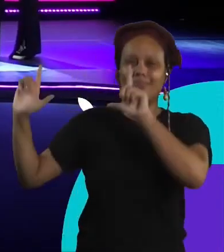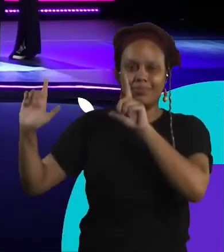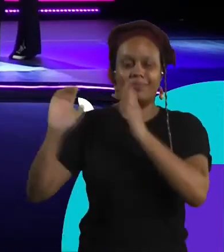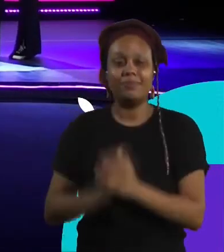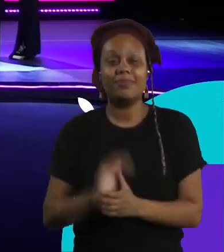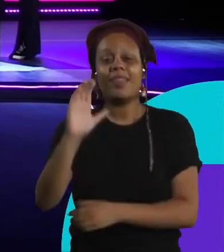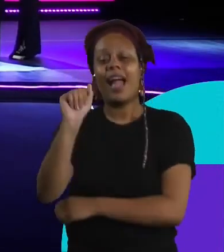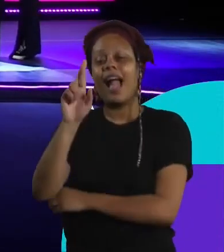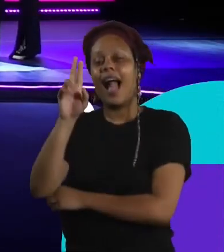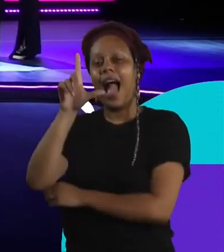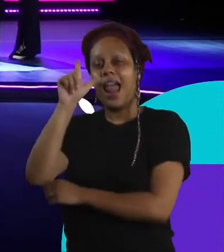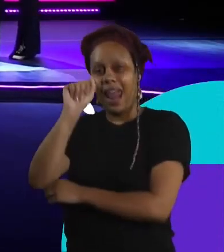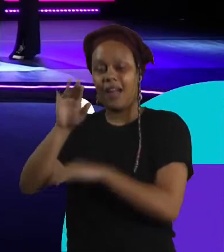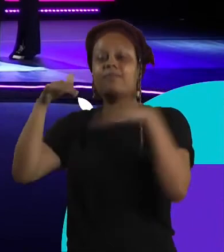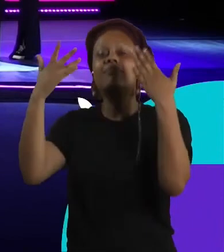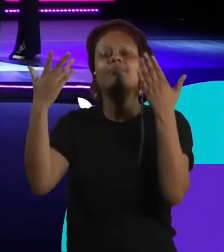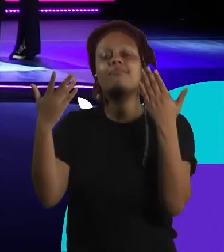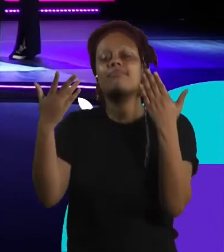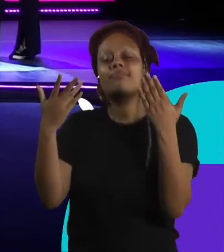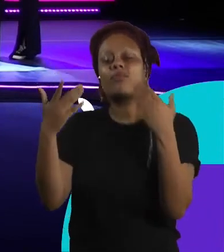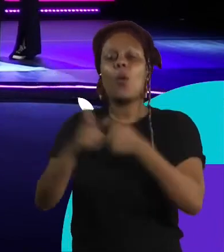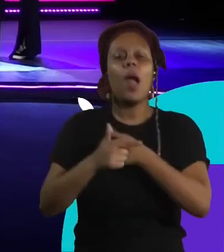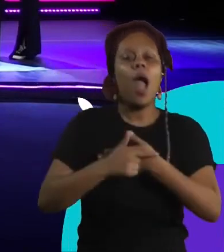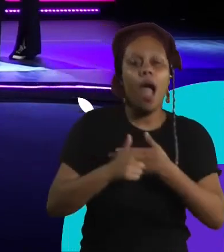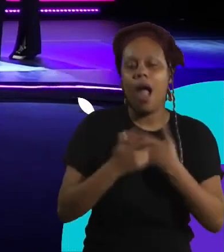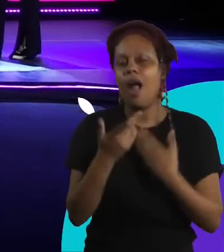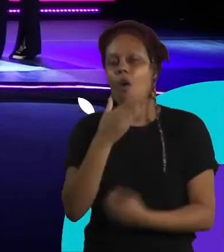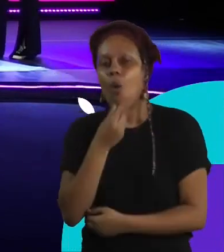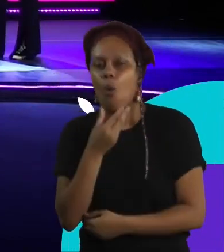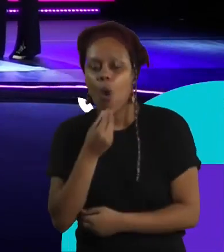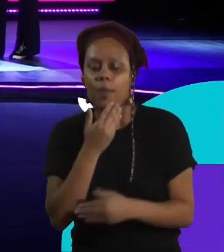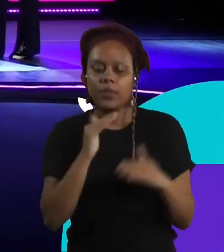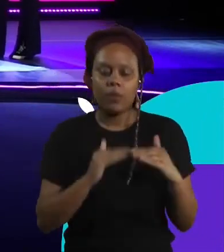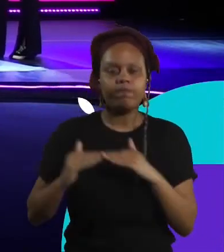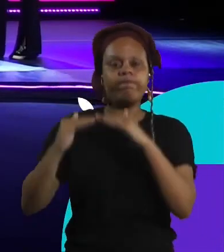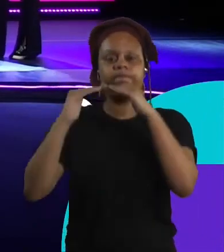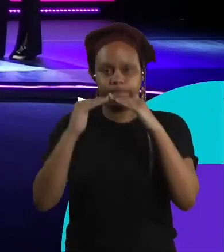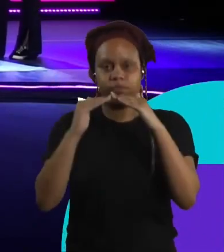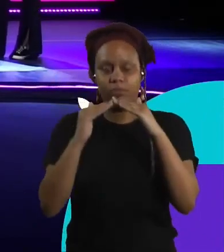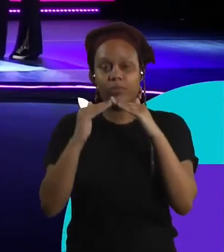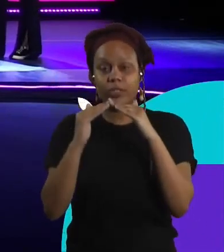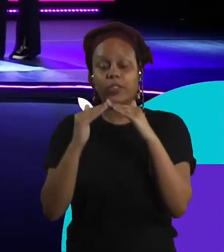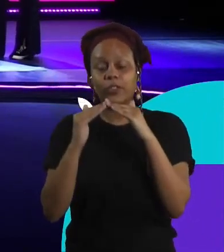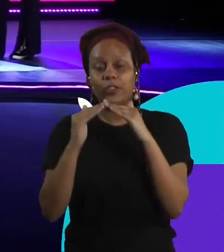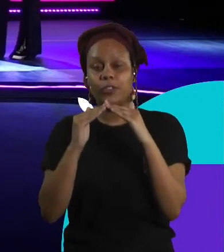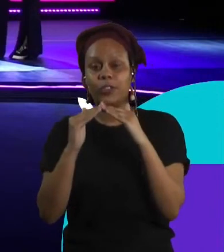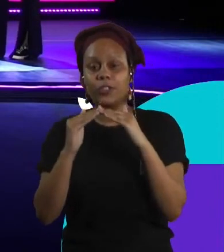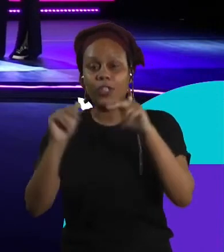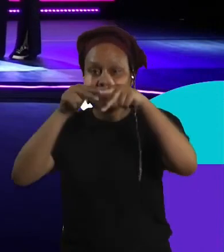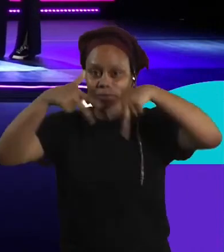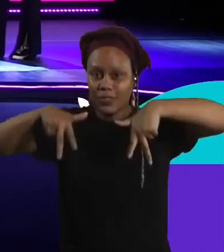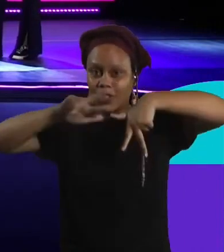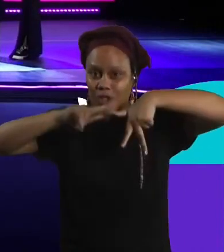Carla, qual é o papel dos homens na equidade de gênero? E aí, pensando em Haiti, se você puder trazer para a gente para fechar, super